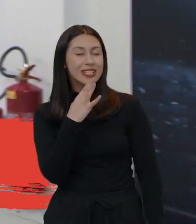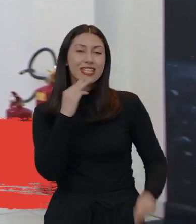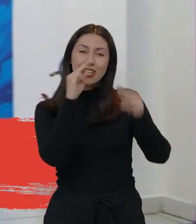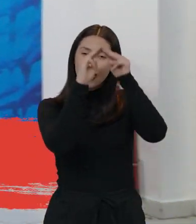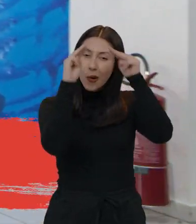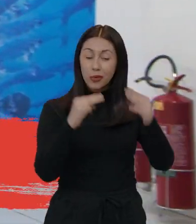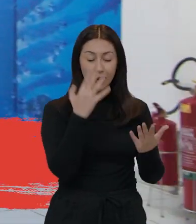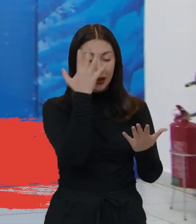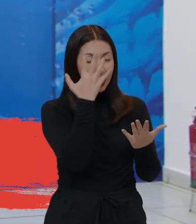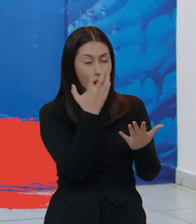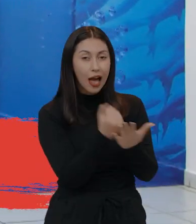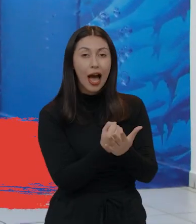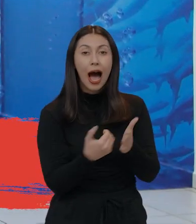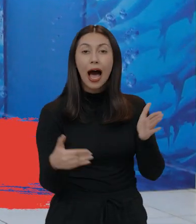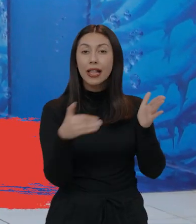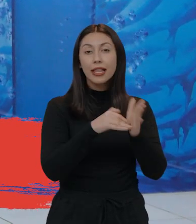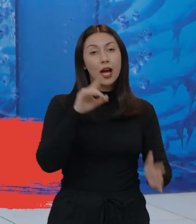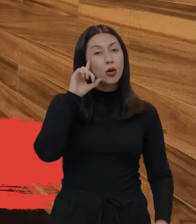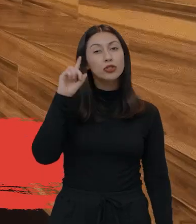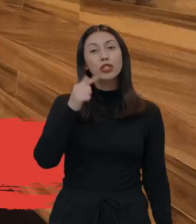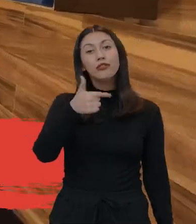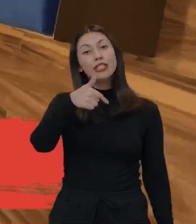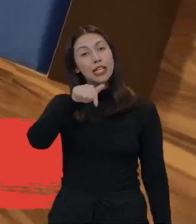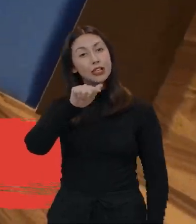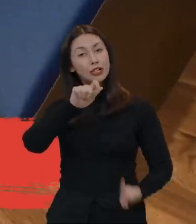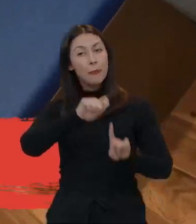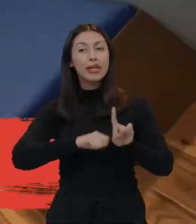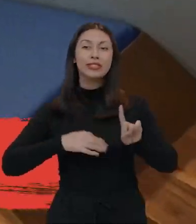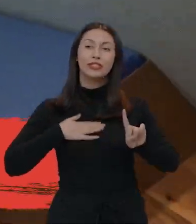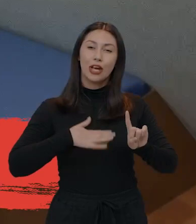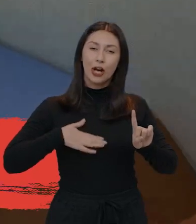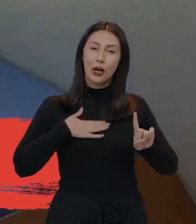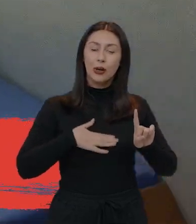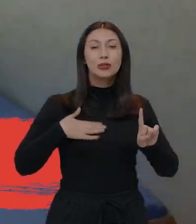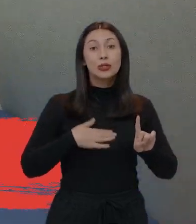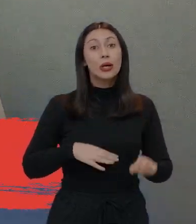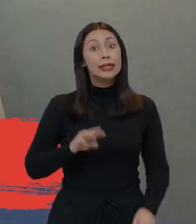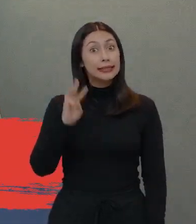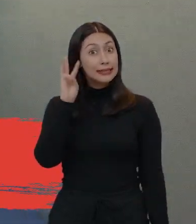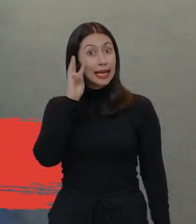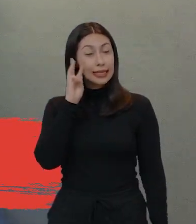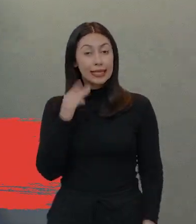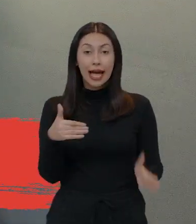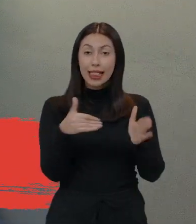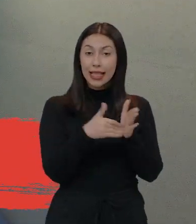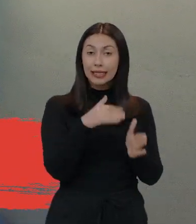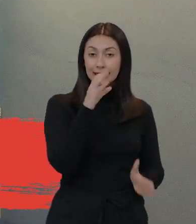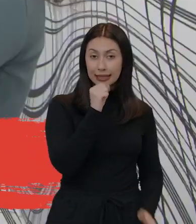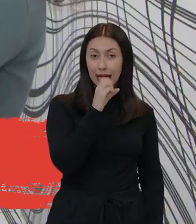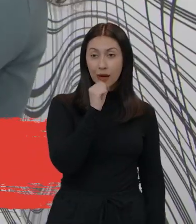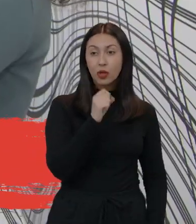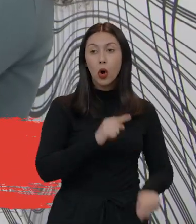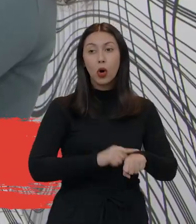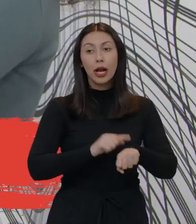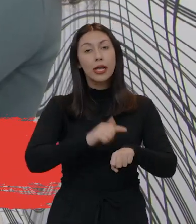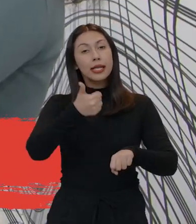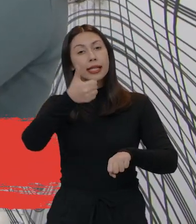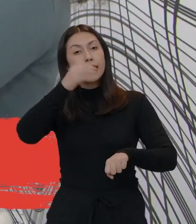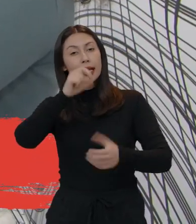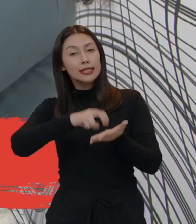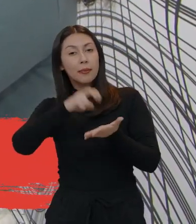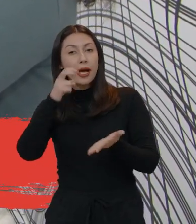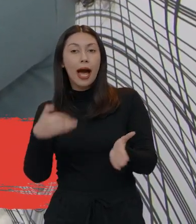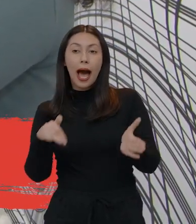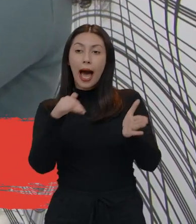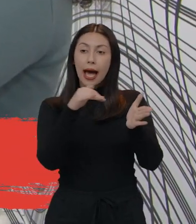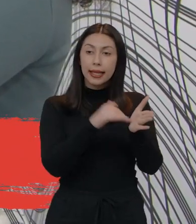Ilusões, nós estaremos aqui até o dia 27 de agosto. De terça a sábado, o horário é das 10 da manhã às 10 da noite, porém a entrada